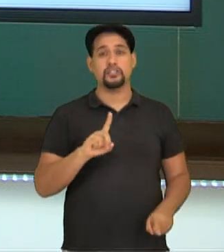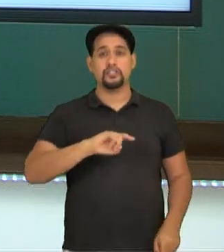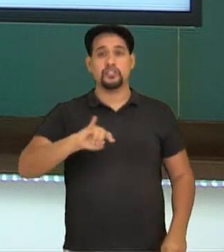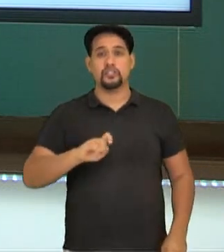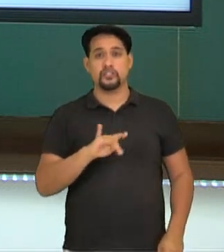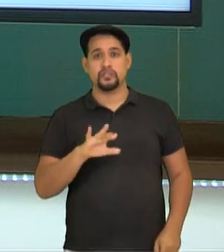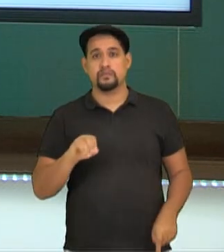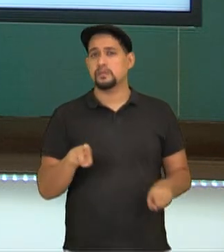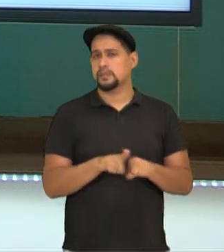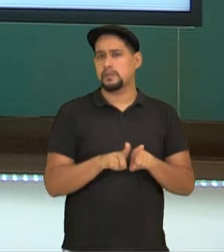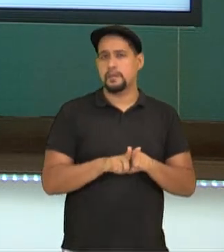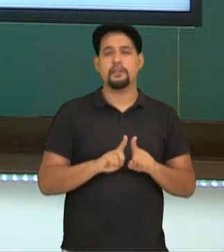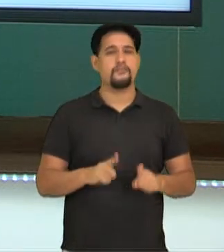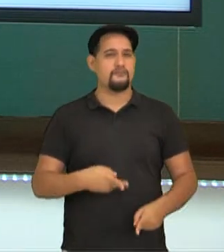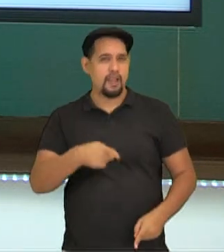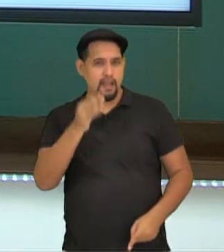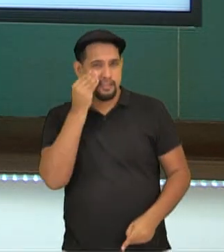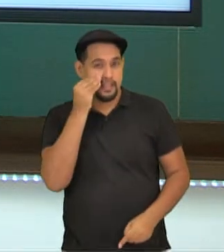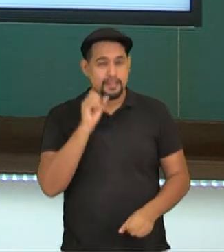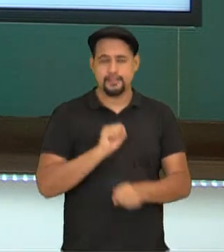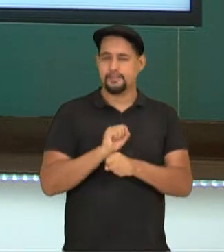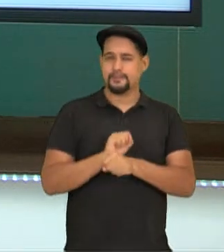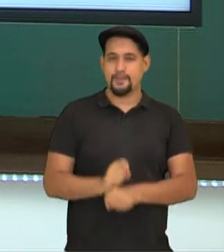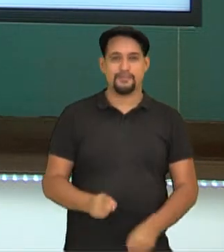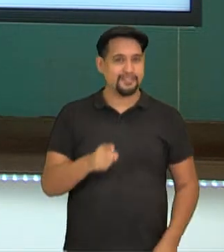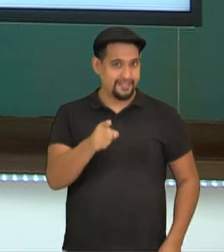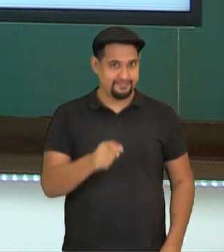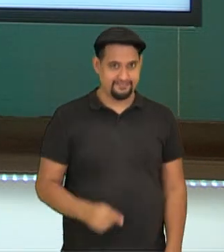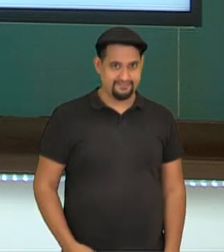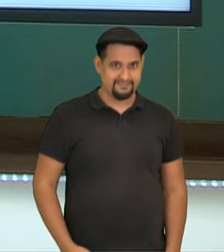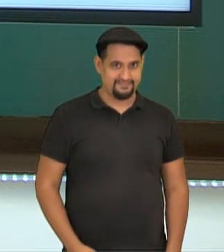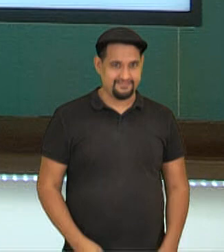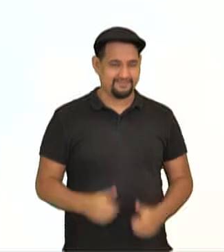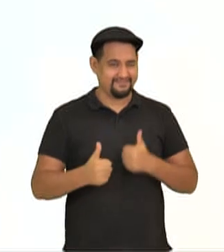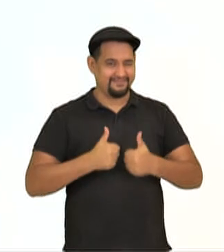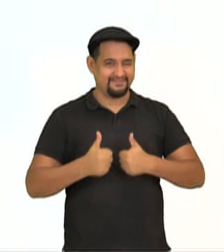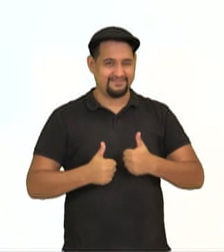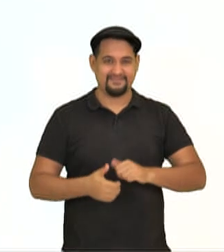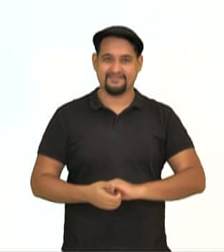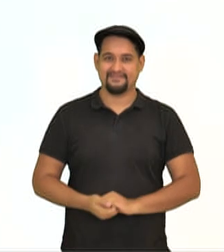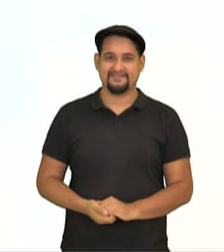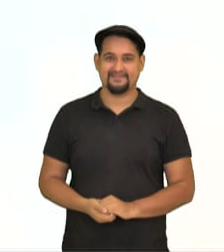próprios advérbios. Vai lá, eu fico aqui e espero vocês. Vai lá!